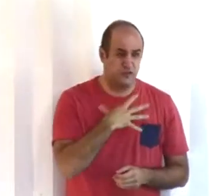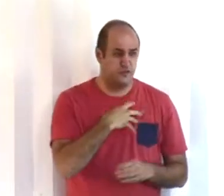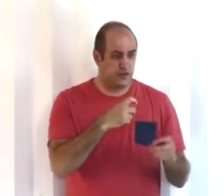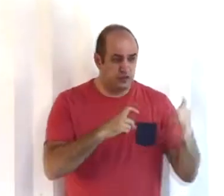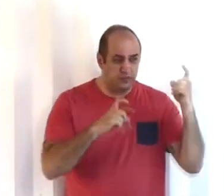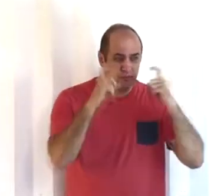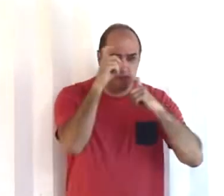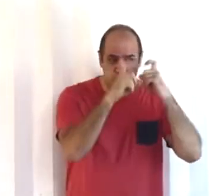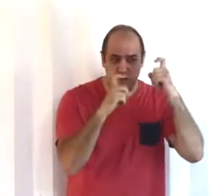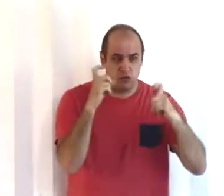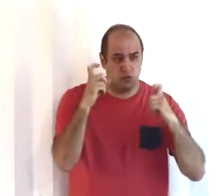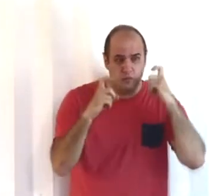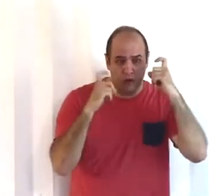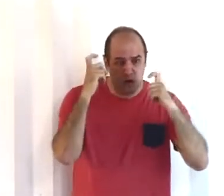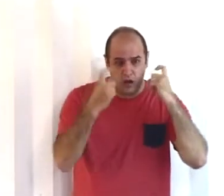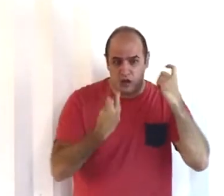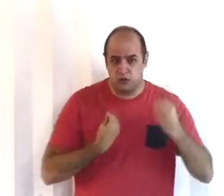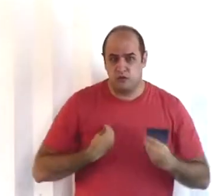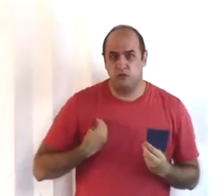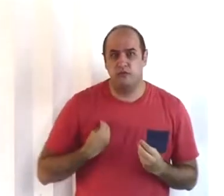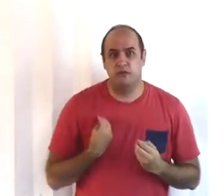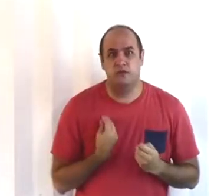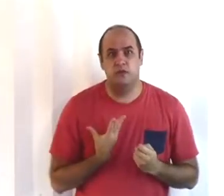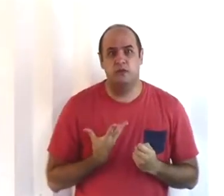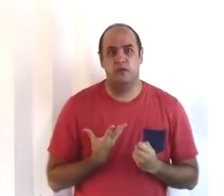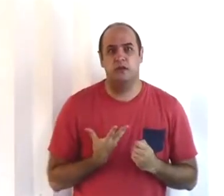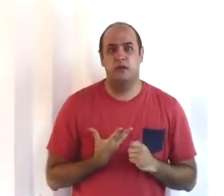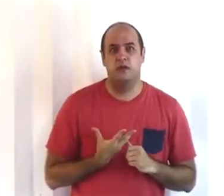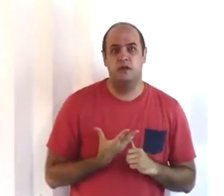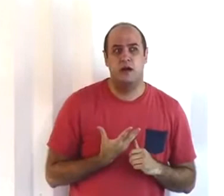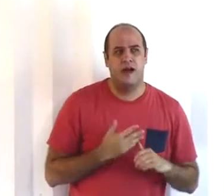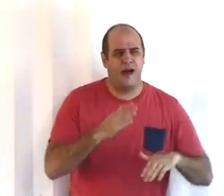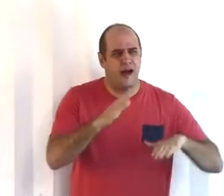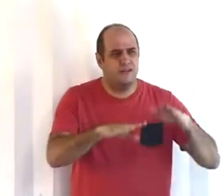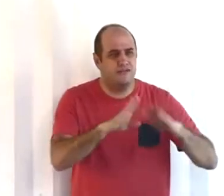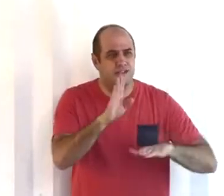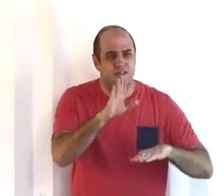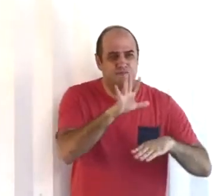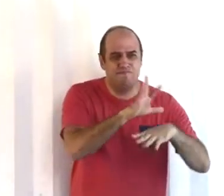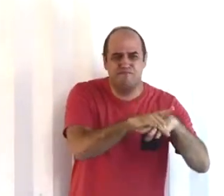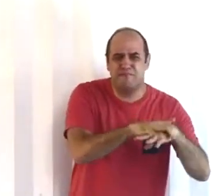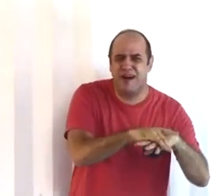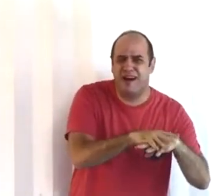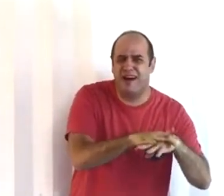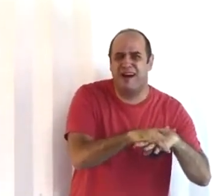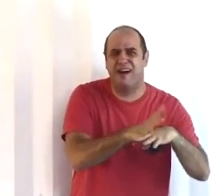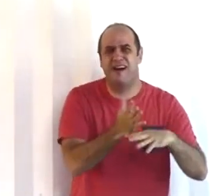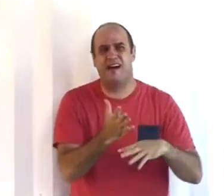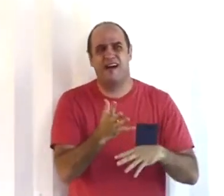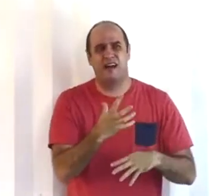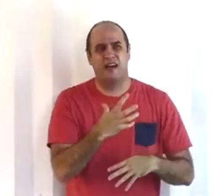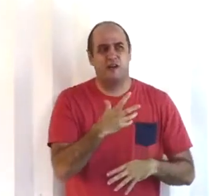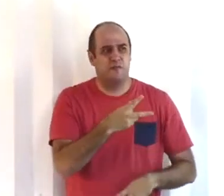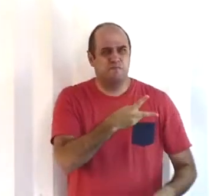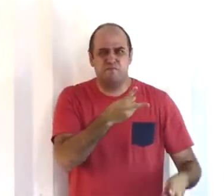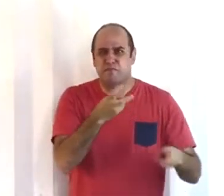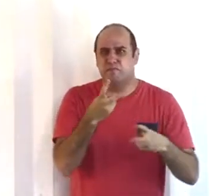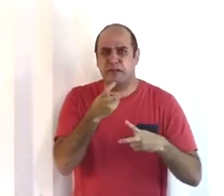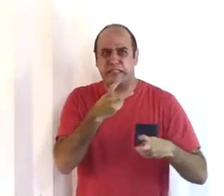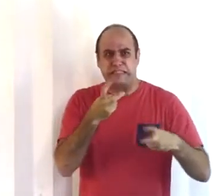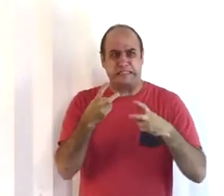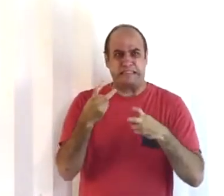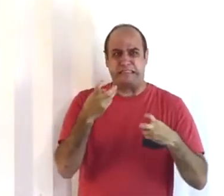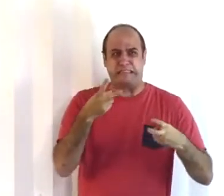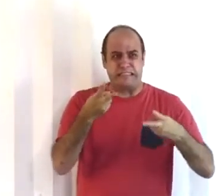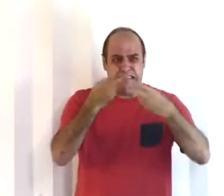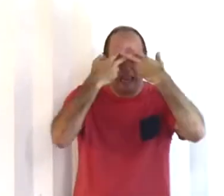a vida, alguns caindo inclusive em enfermidades psicossomáticas às vezes, e nós pais nos perguntamos: